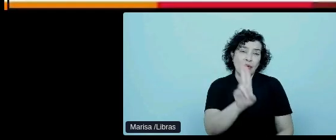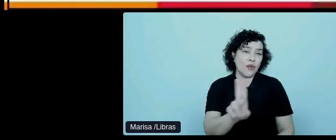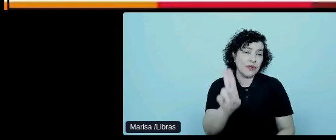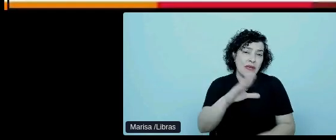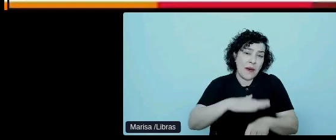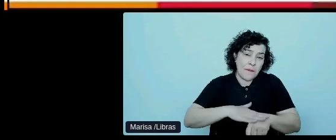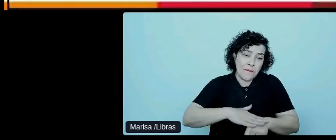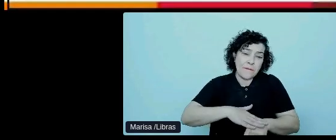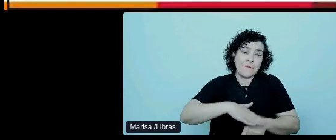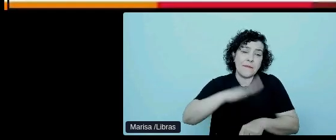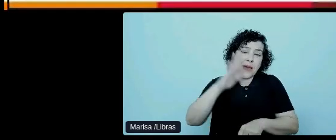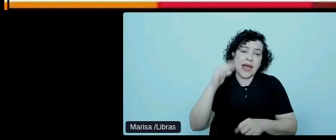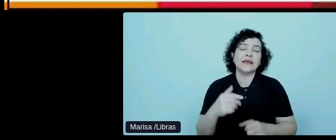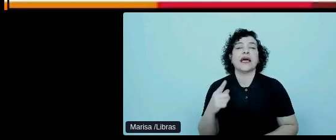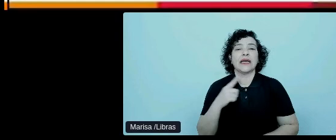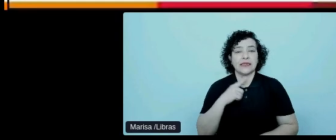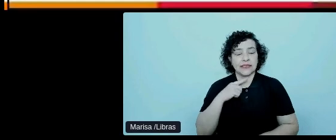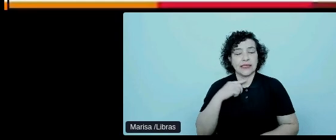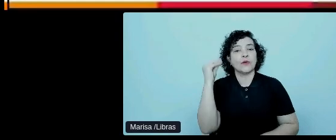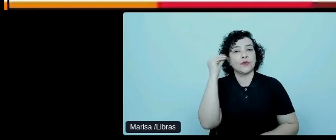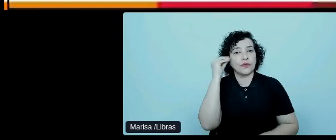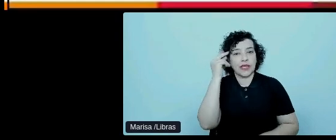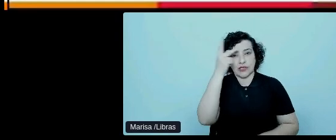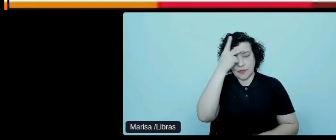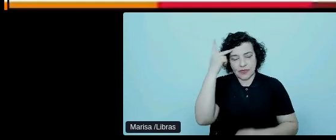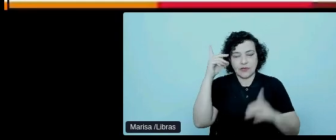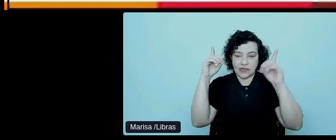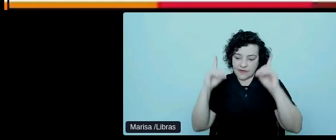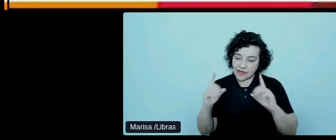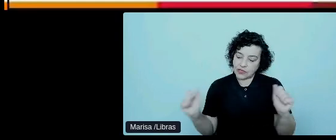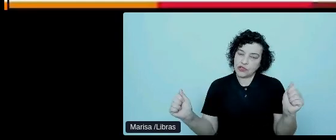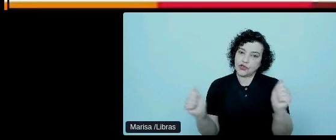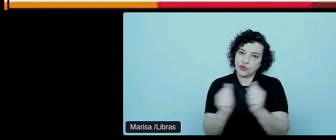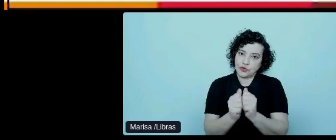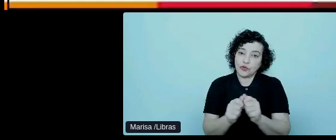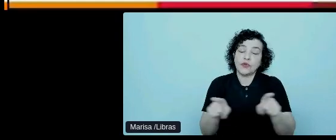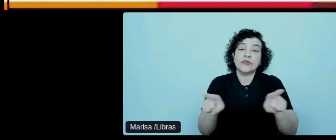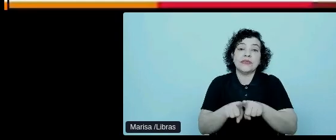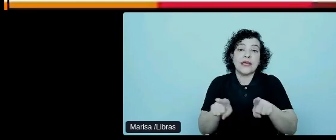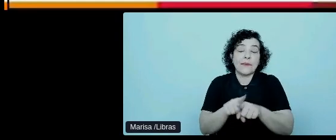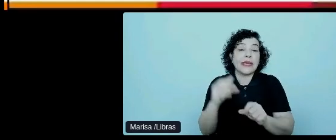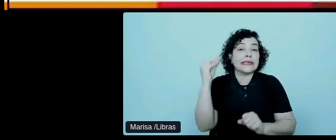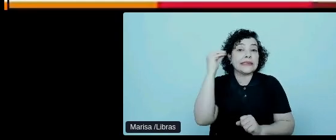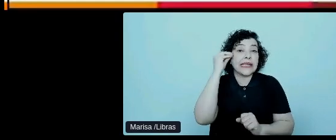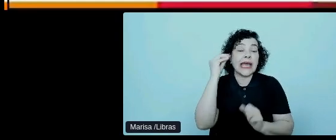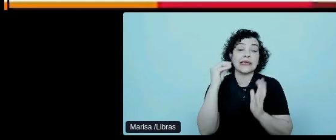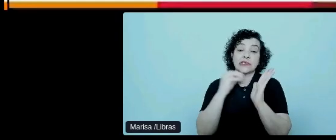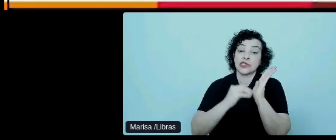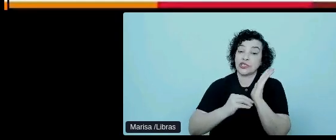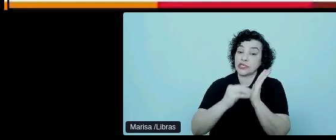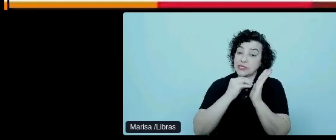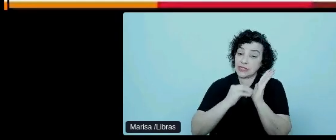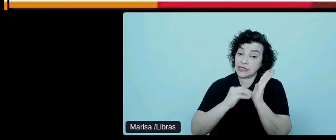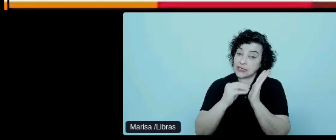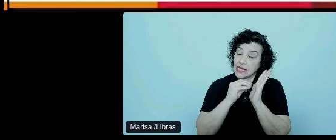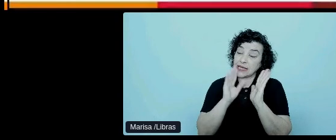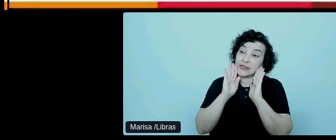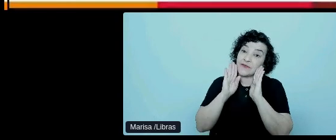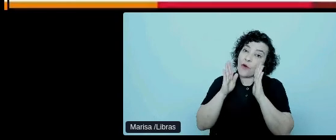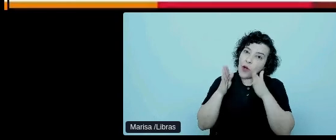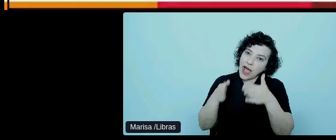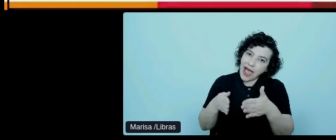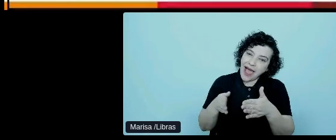eu entro com esses testes. Aqui eu também entro com os testes de design, que é centrado no usuário, os testes